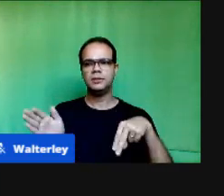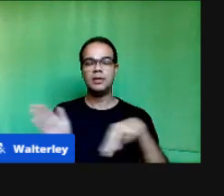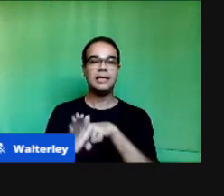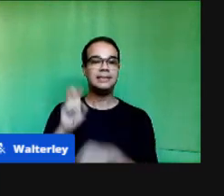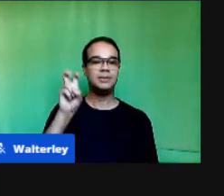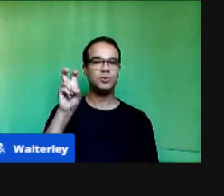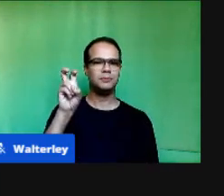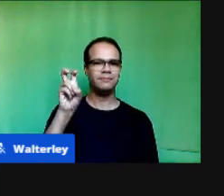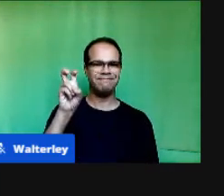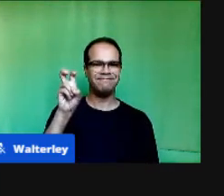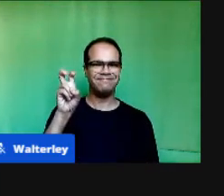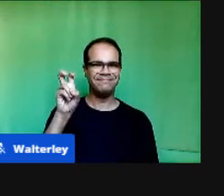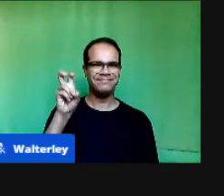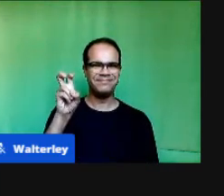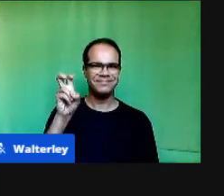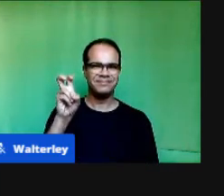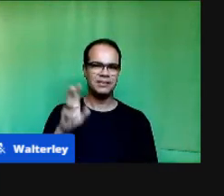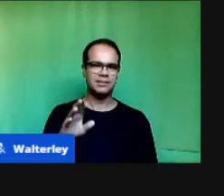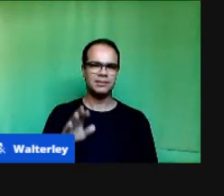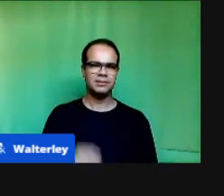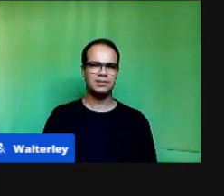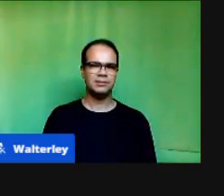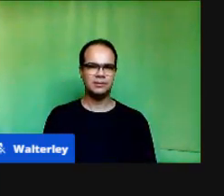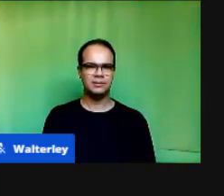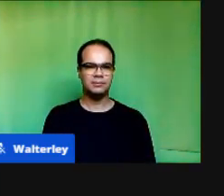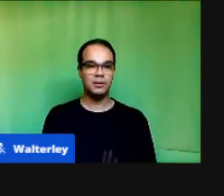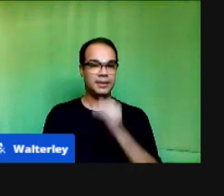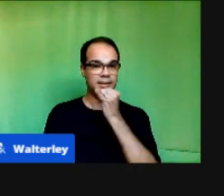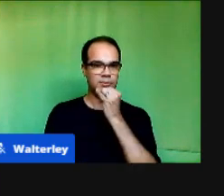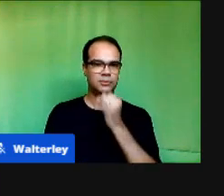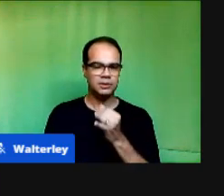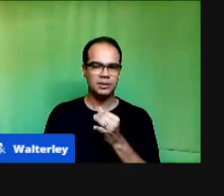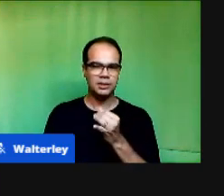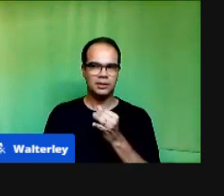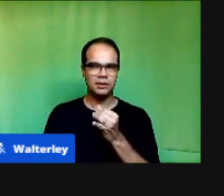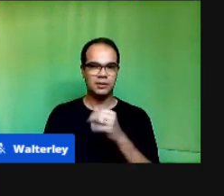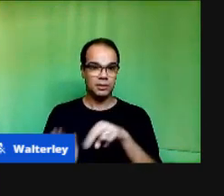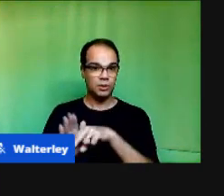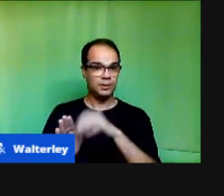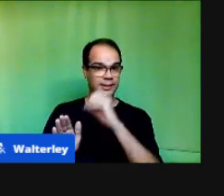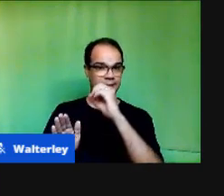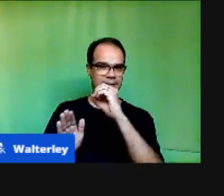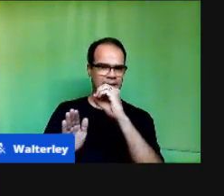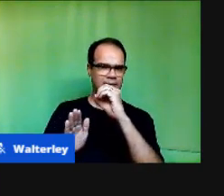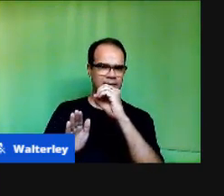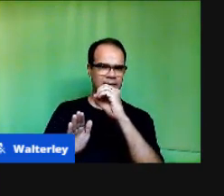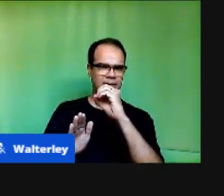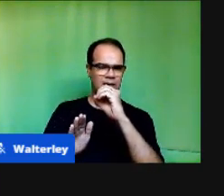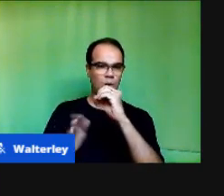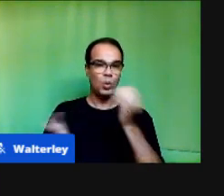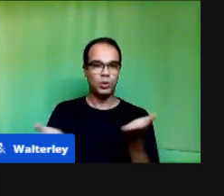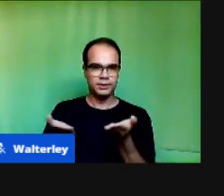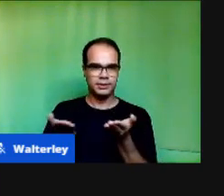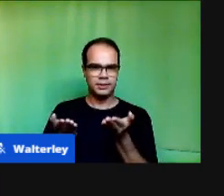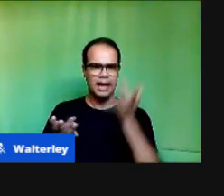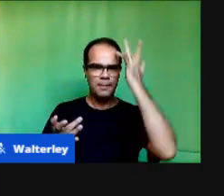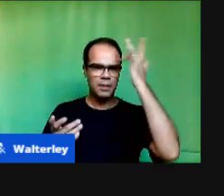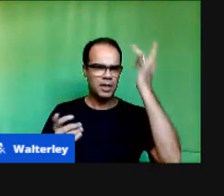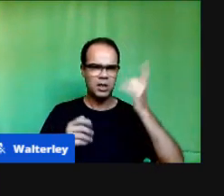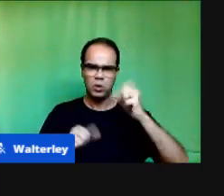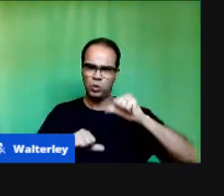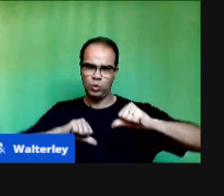fragmentados, né? Eu não preciso melhorar de um dia estar 0 e no outro estar 10. Isso é uma cobrança demais. Não nos cobremos tanto. Como é